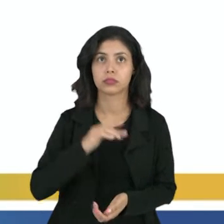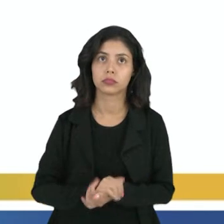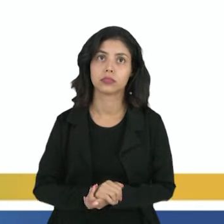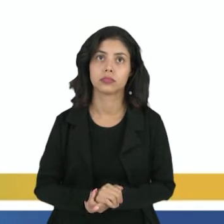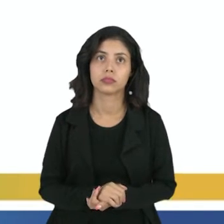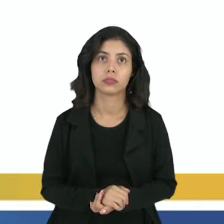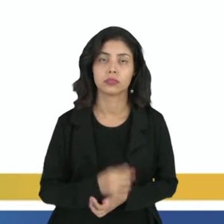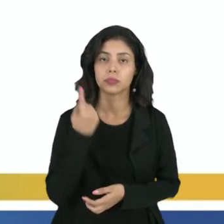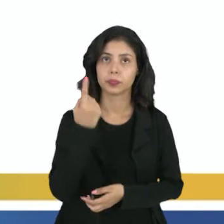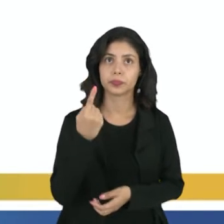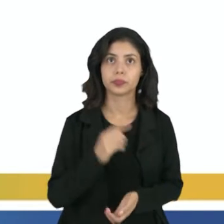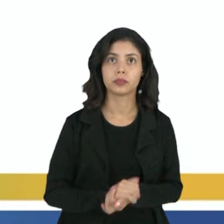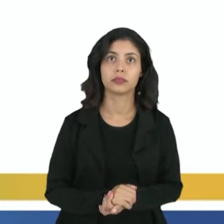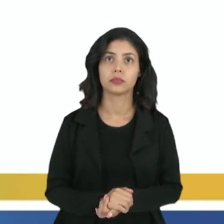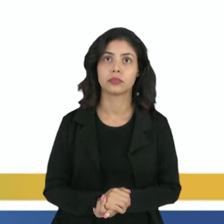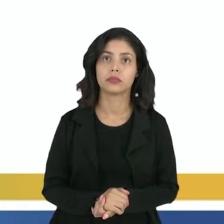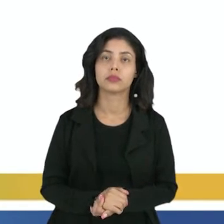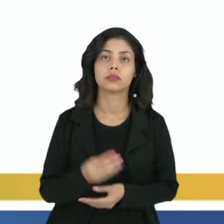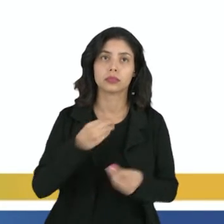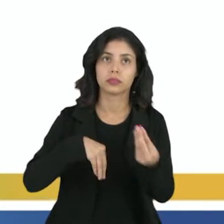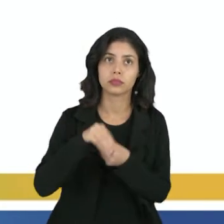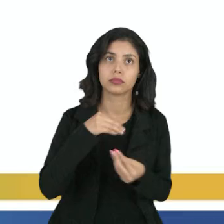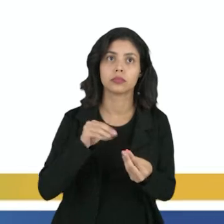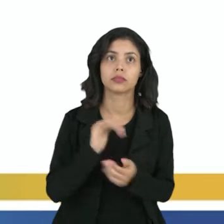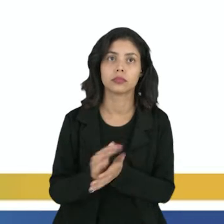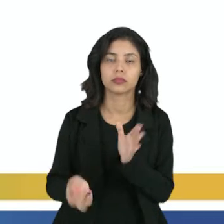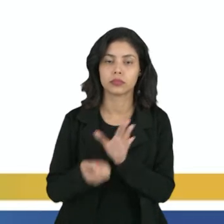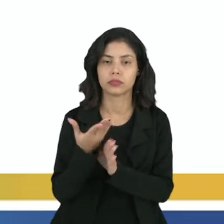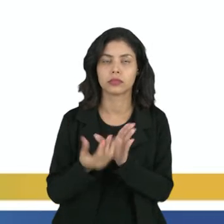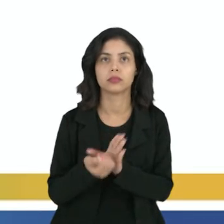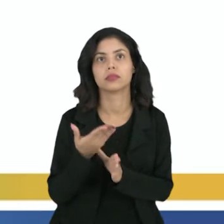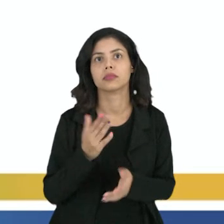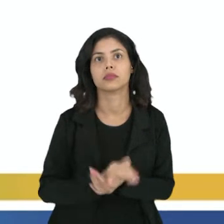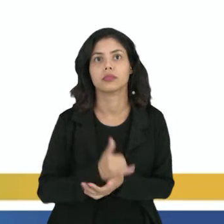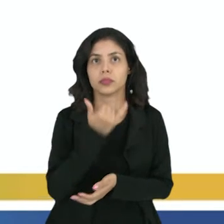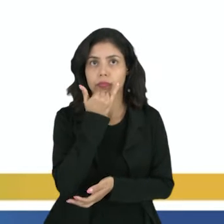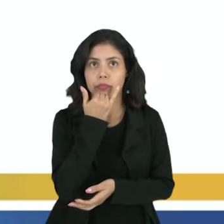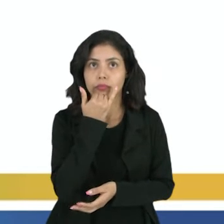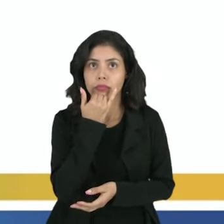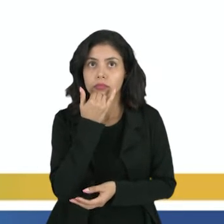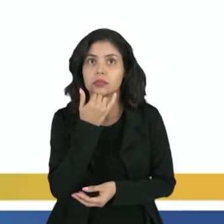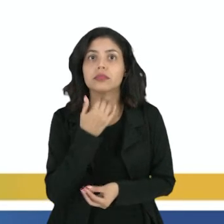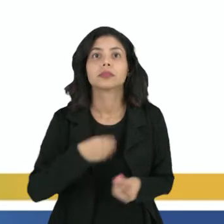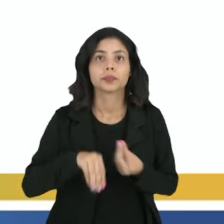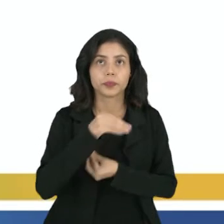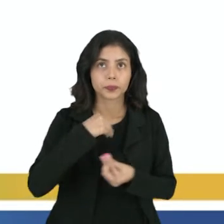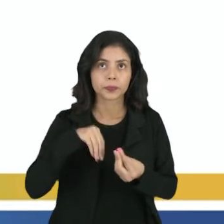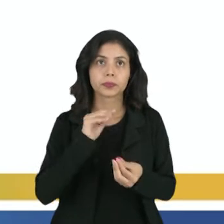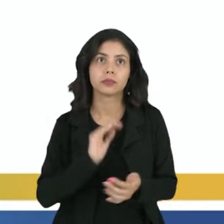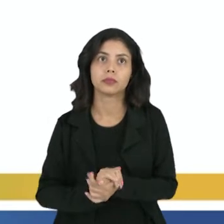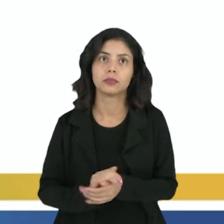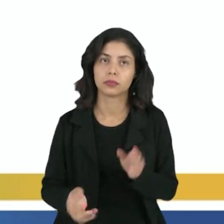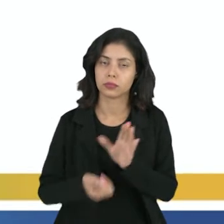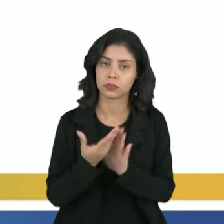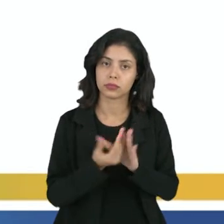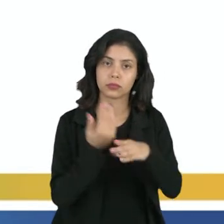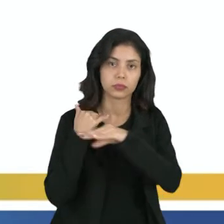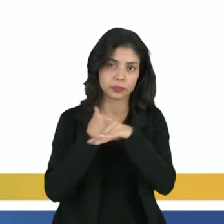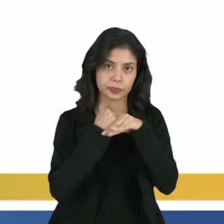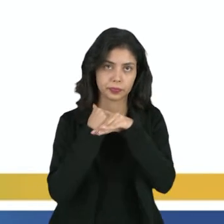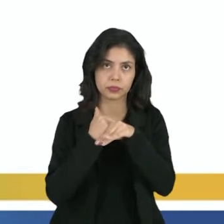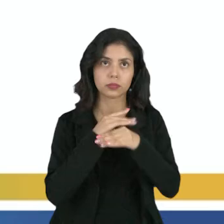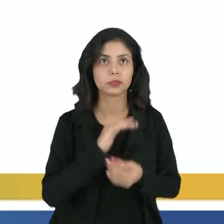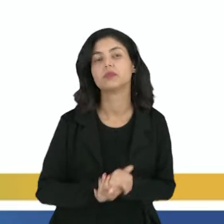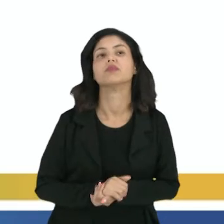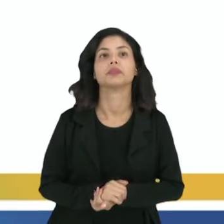igual a 1, a concentração dos reagentes, a concentração dos reagentes dos produtos é